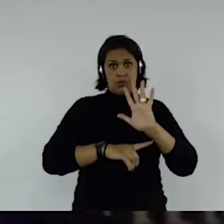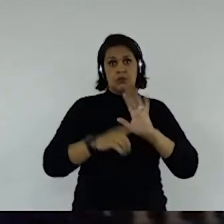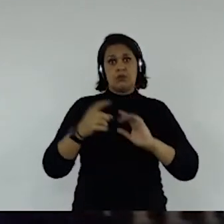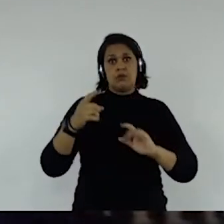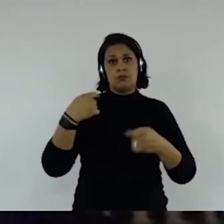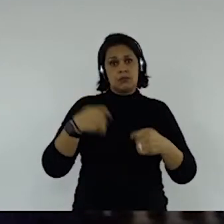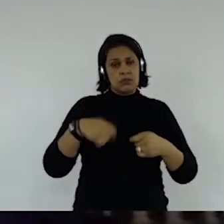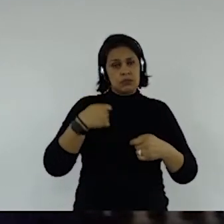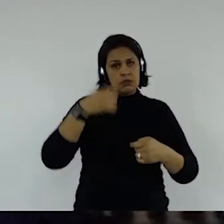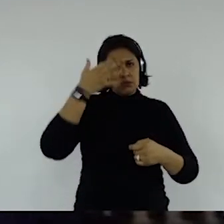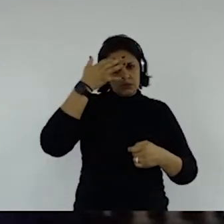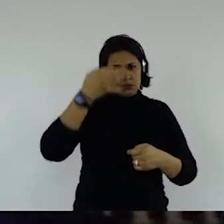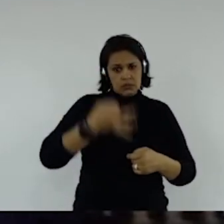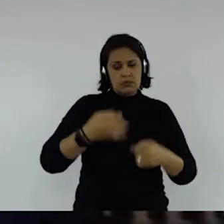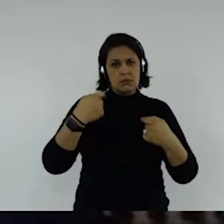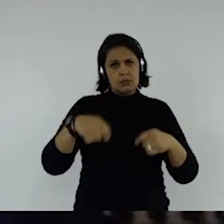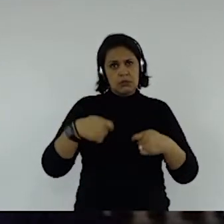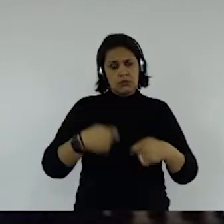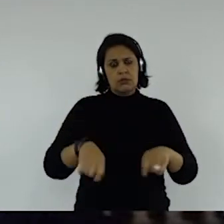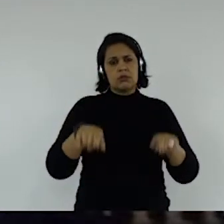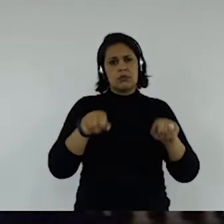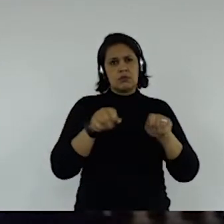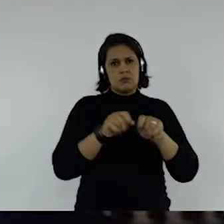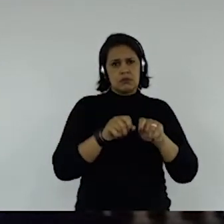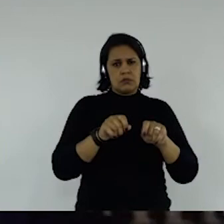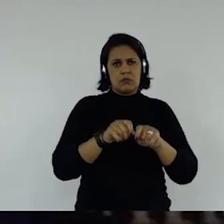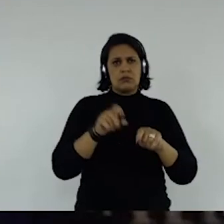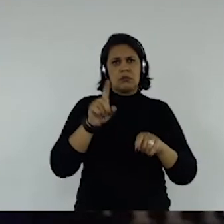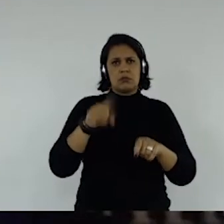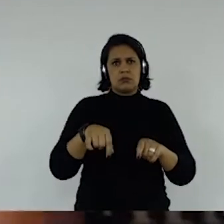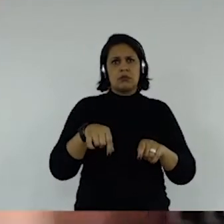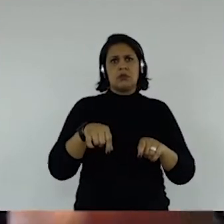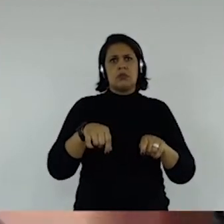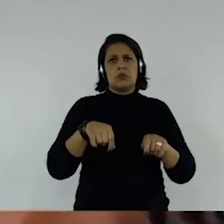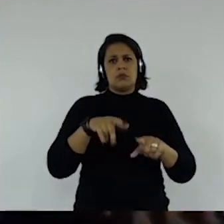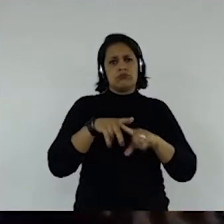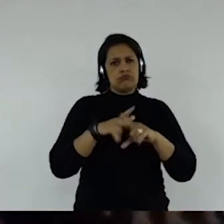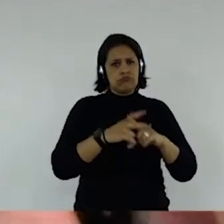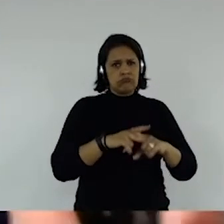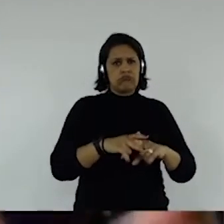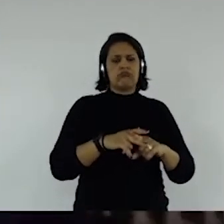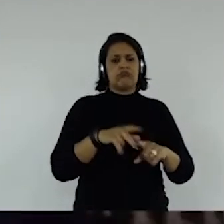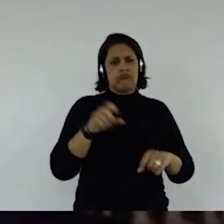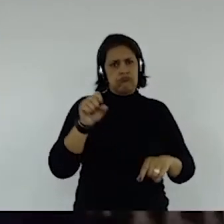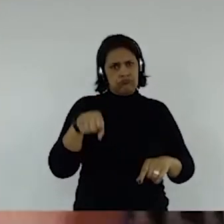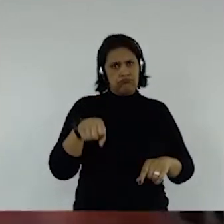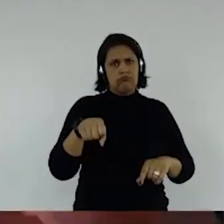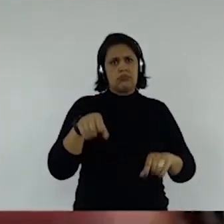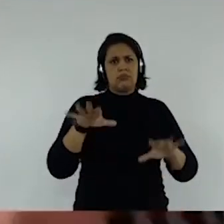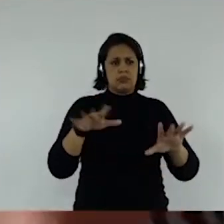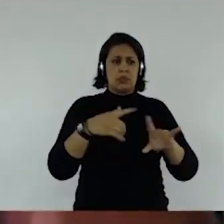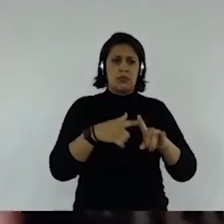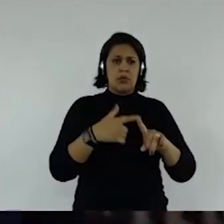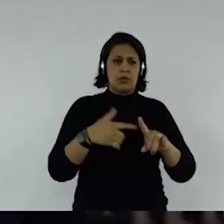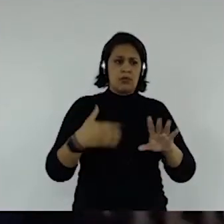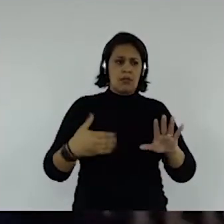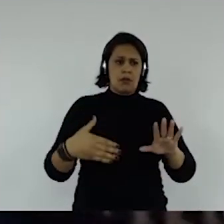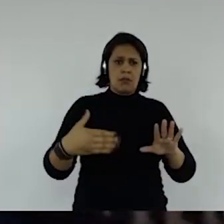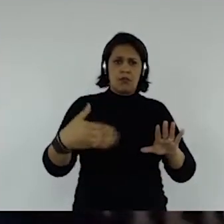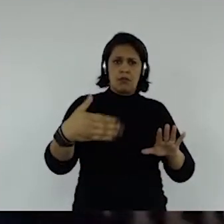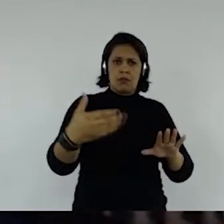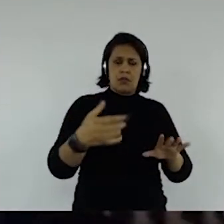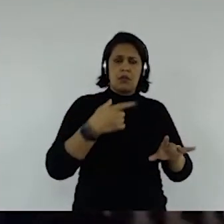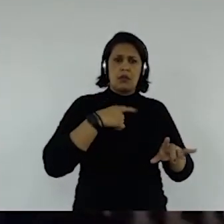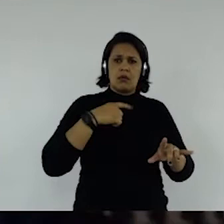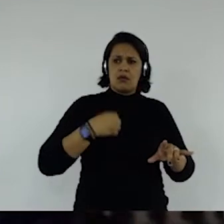deve haver que é razoável que haja uma alteração, porque houve uma quebra, né, e nós, na vida prática, vemos